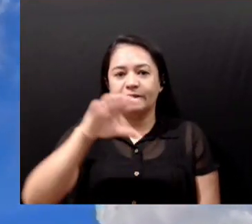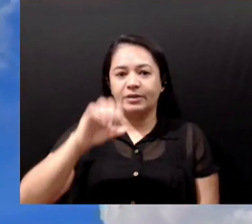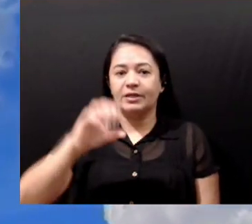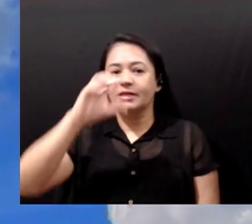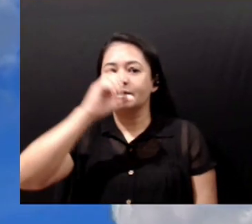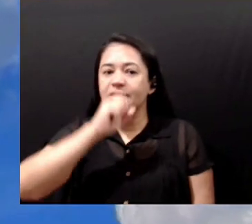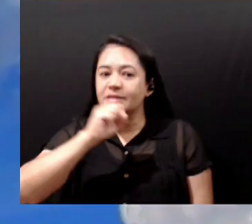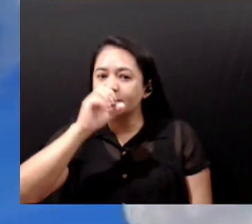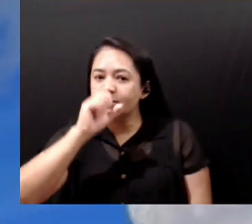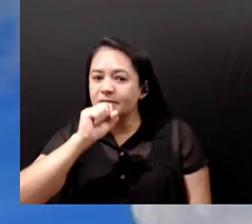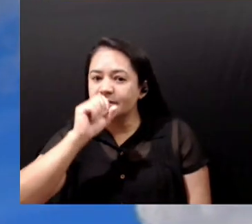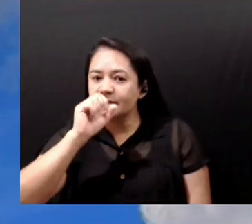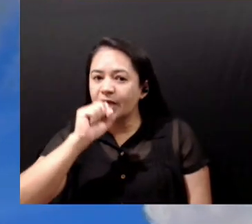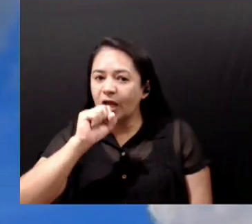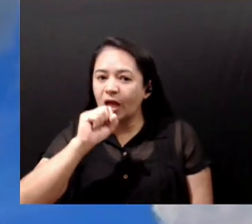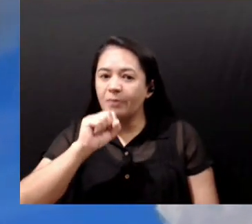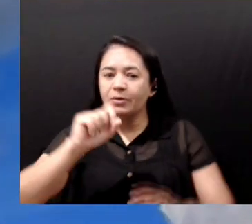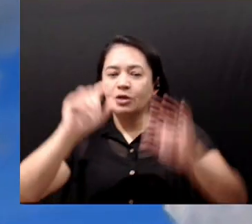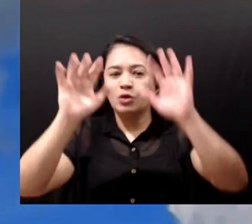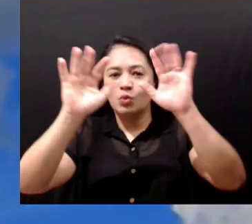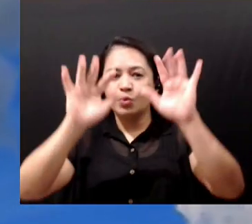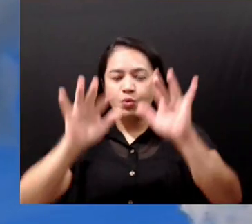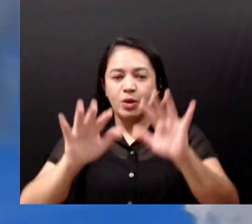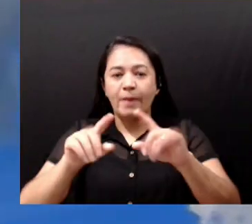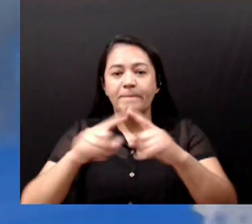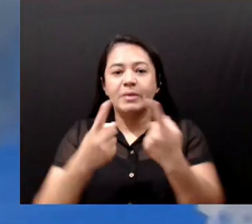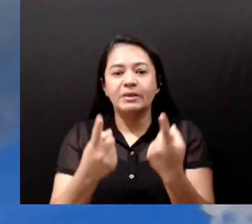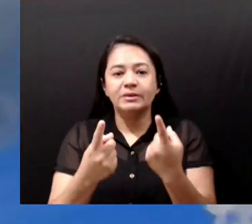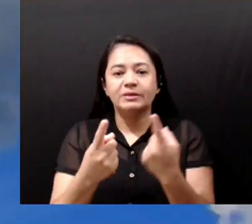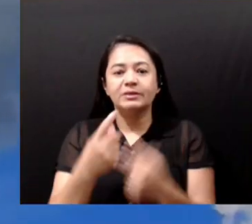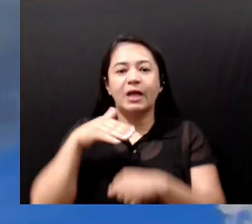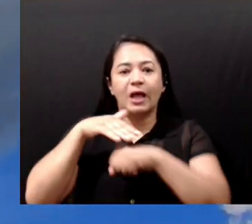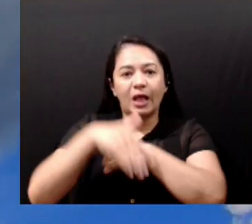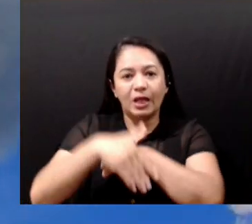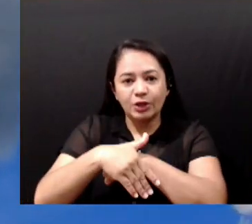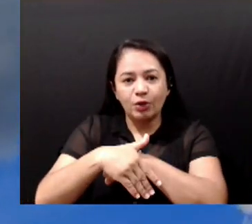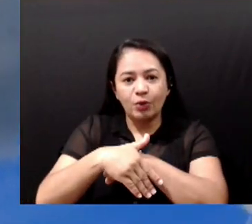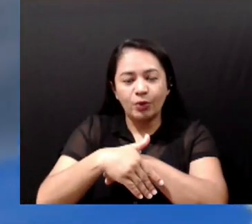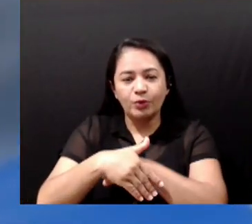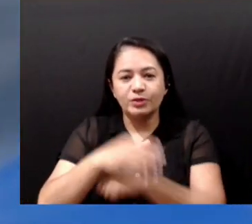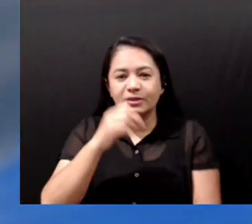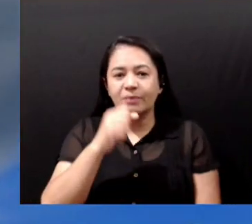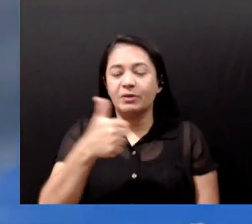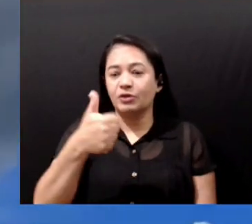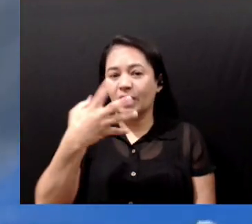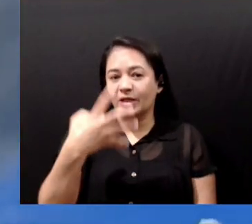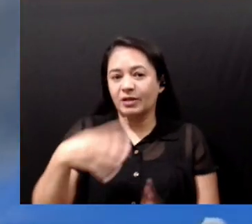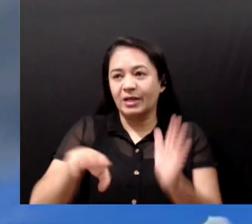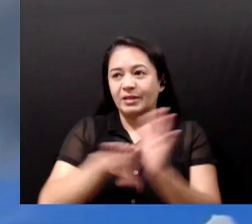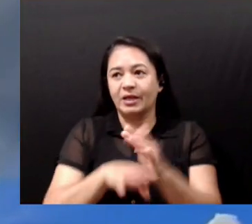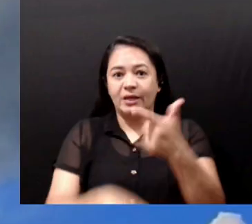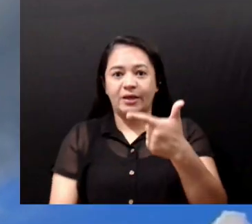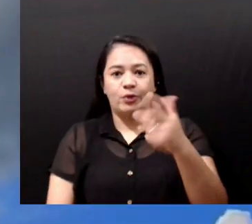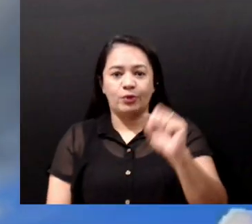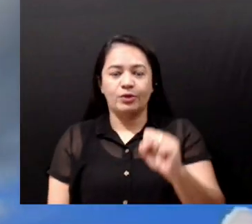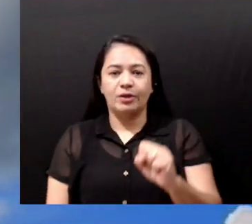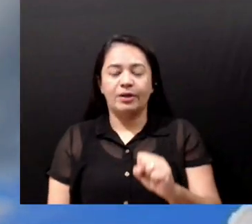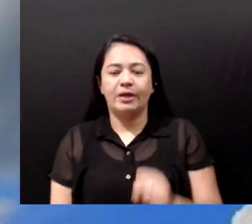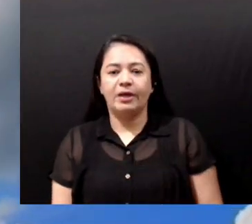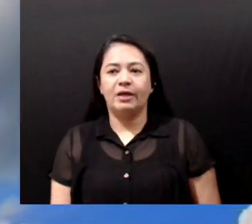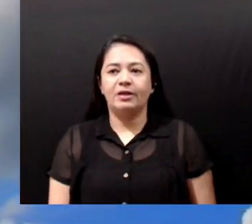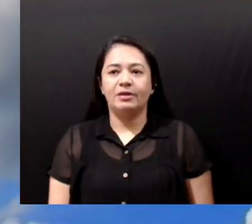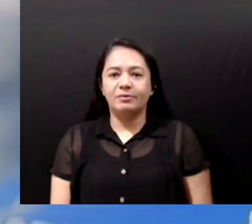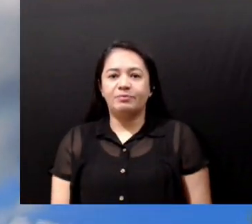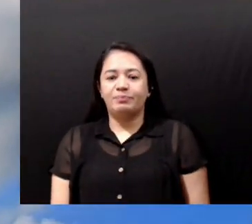ao amanhecer e à noite também. A mínima sábado, gente, é 14 e a máxima 28 graus. E agora para